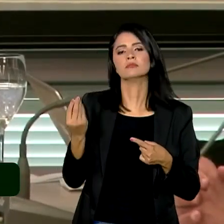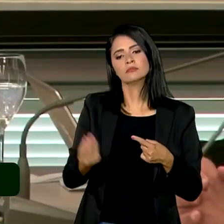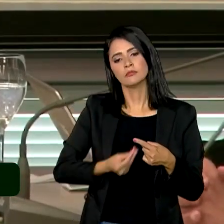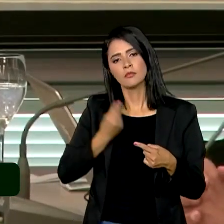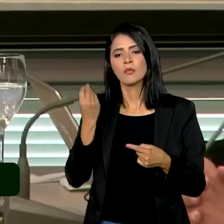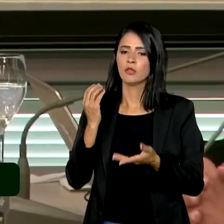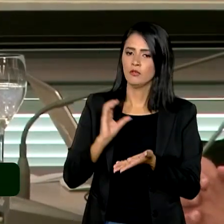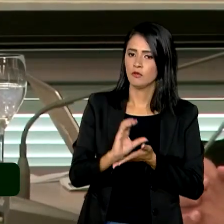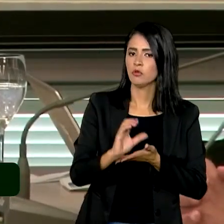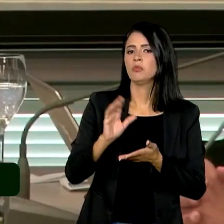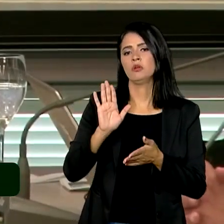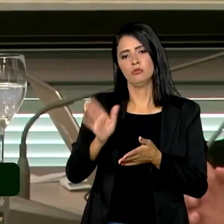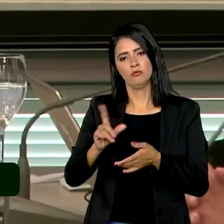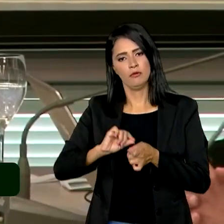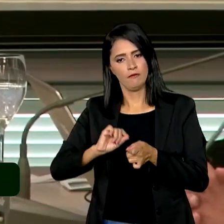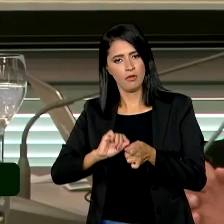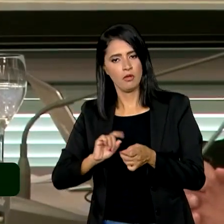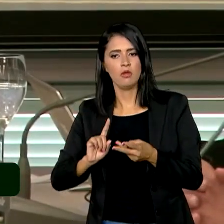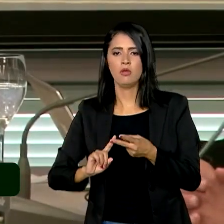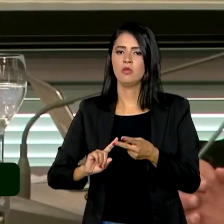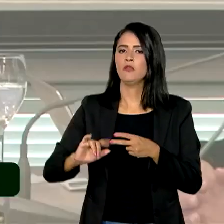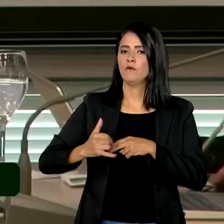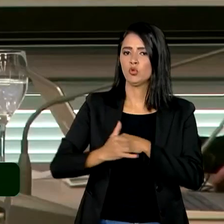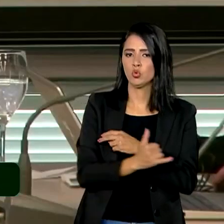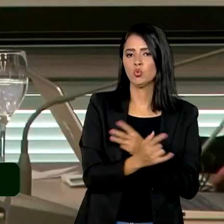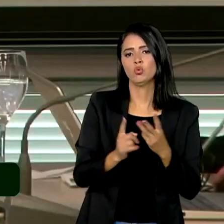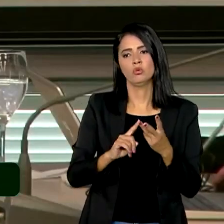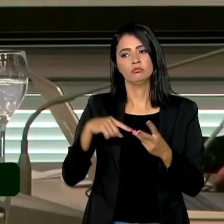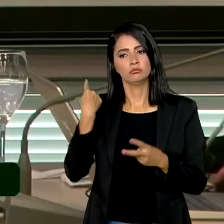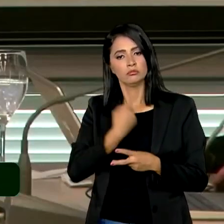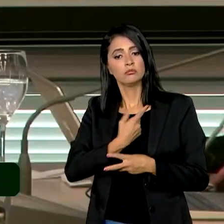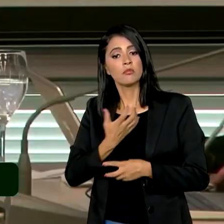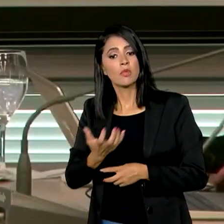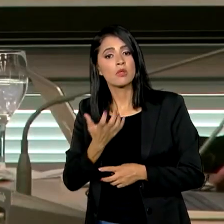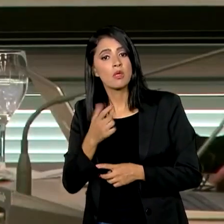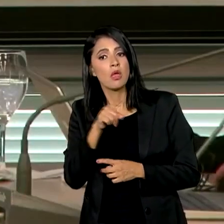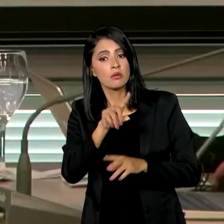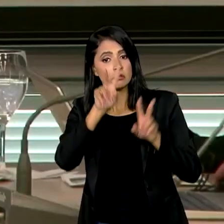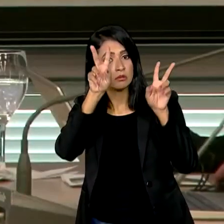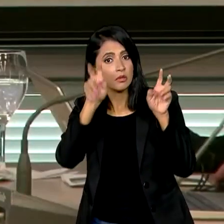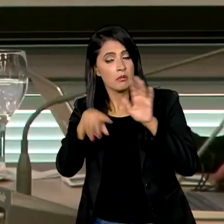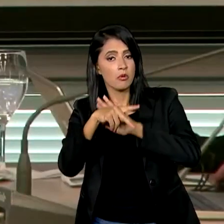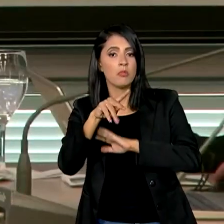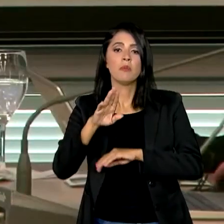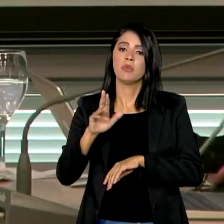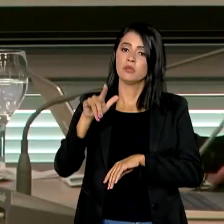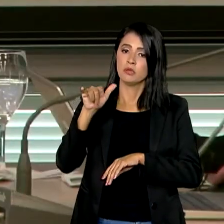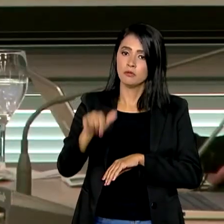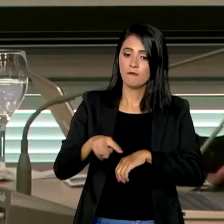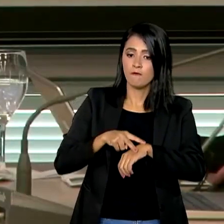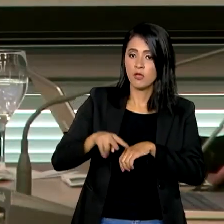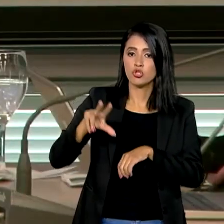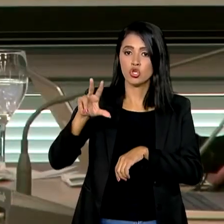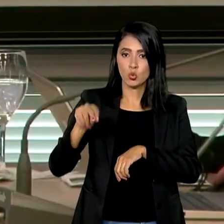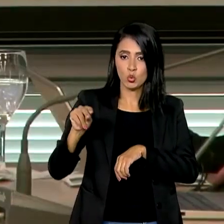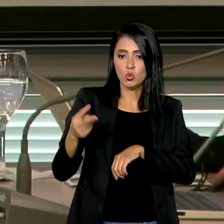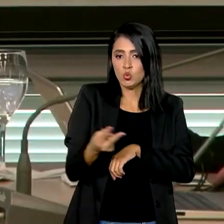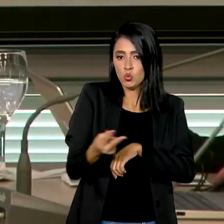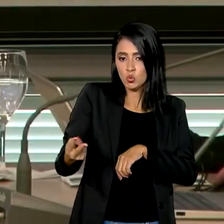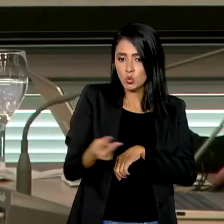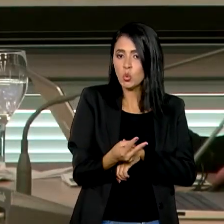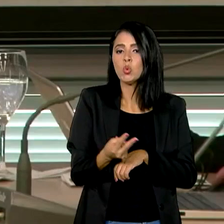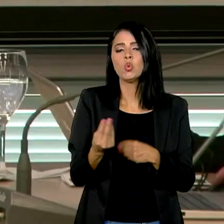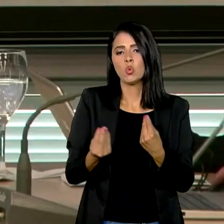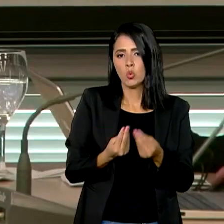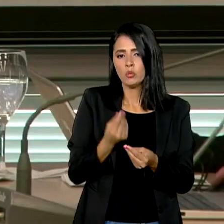dos investimentos que nós fazemos em infraestrutura. Nós estamos querendo que essa pauta do BNDES Verde e do BNDES Azul passe